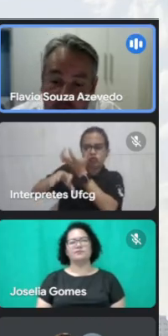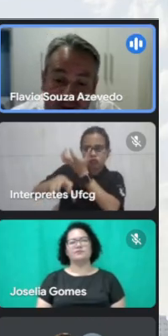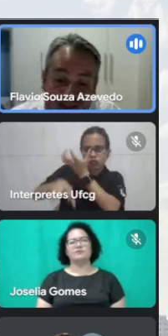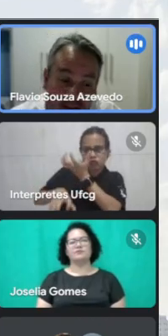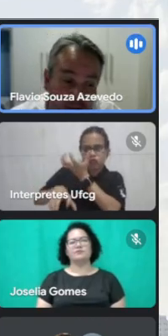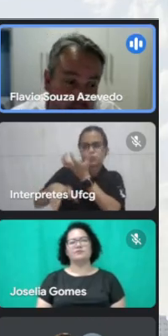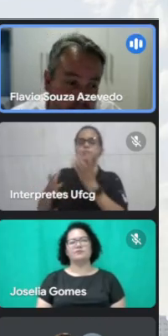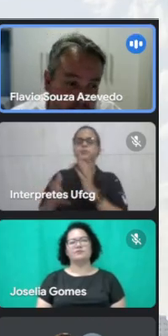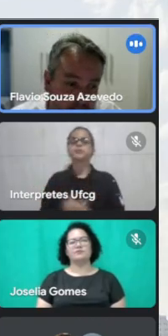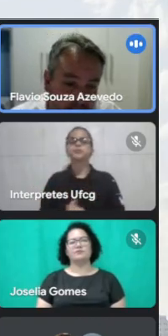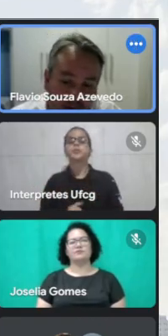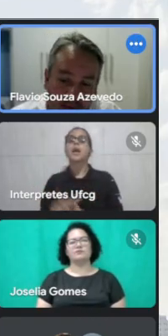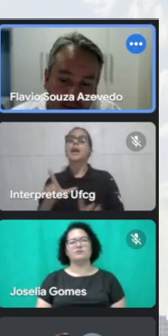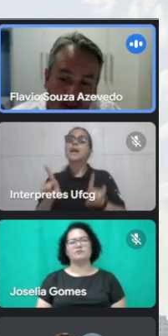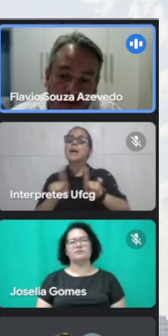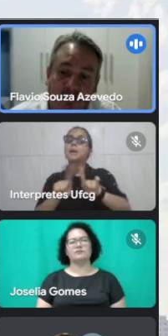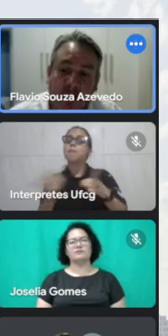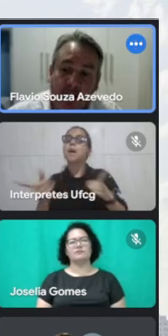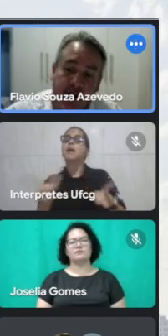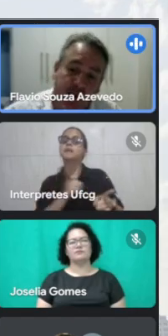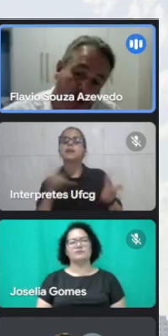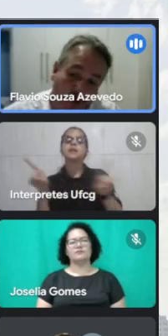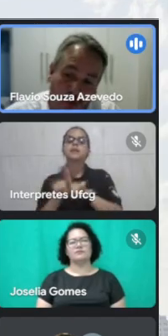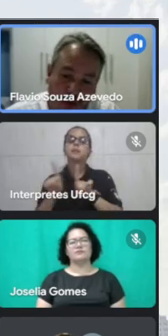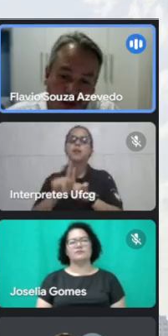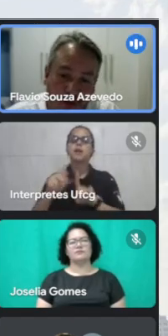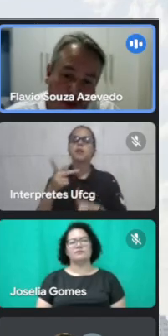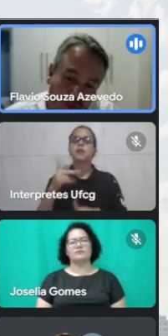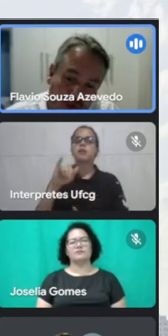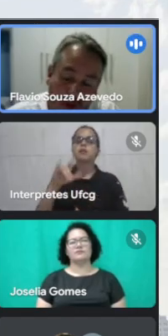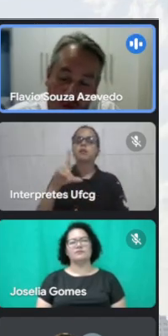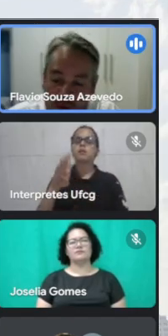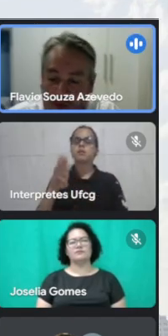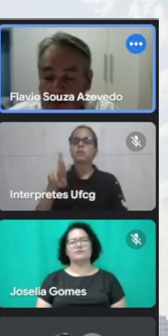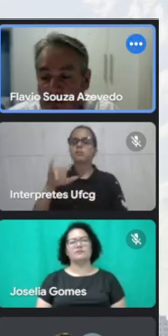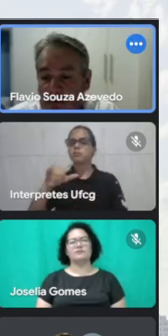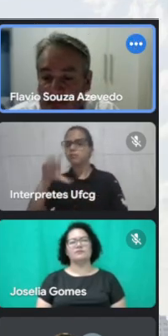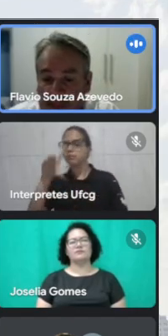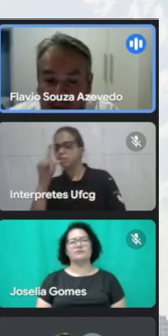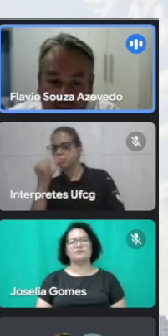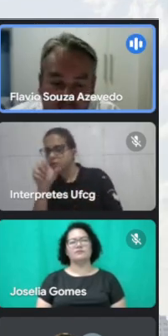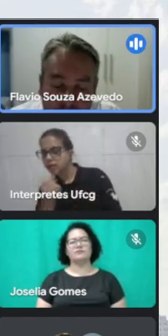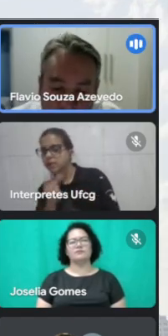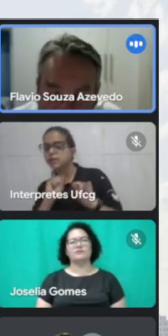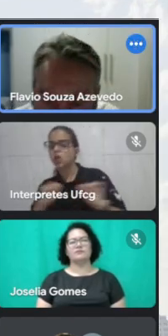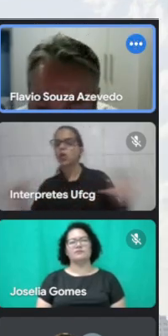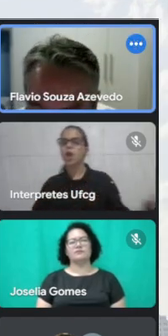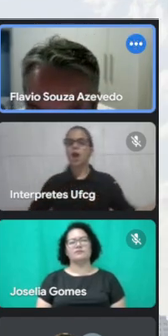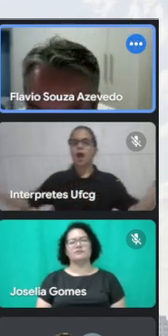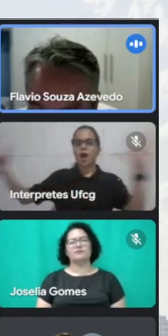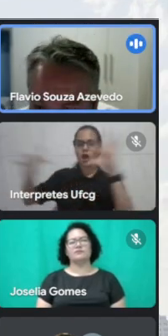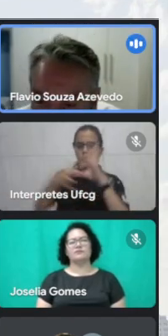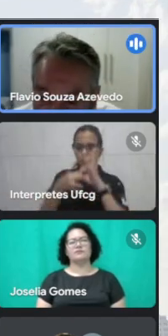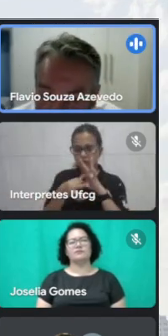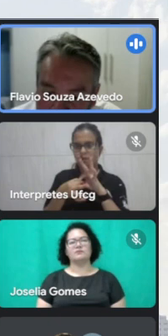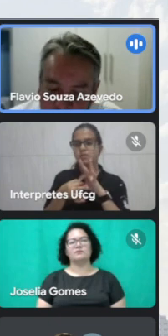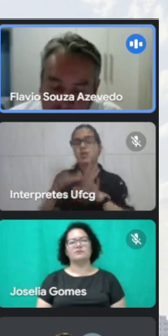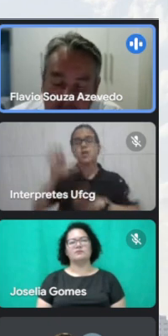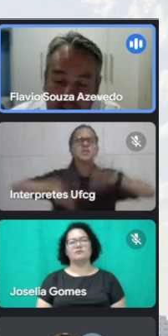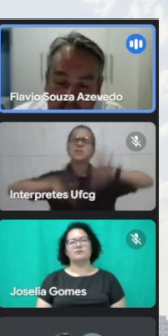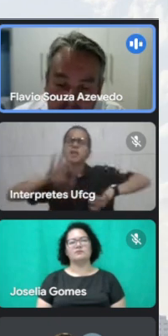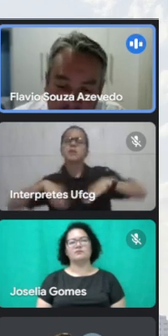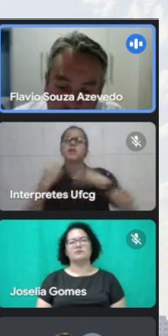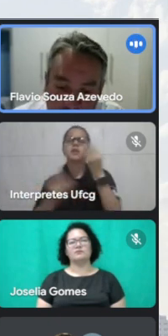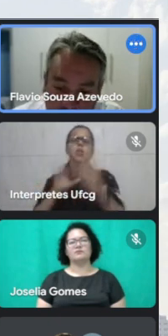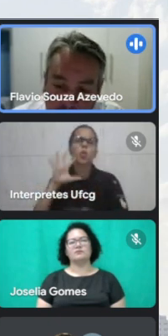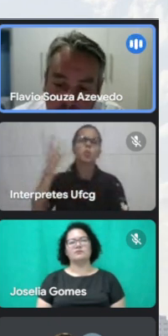as formas híbridas, né, que são a conjunção de um e de outro, dependendo da situação em